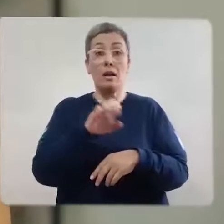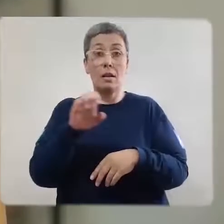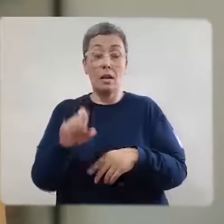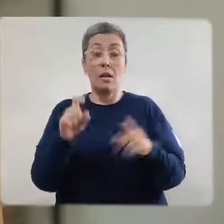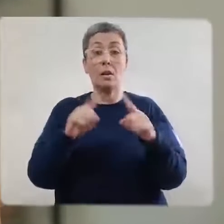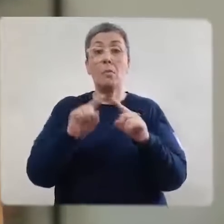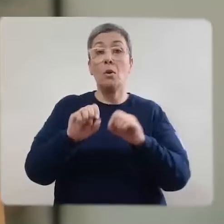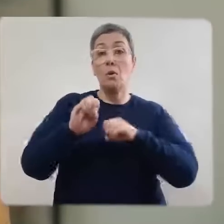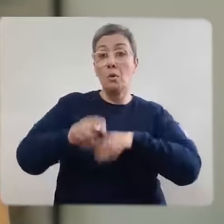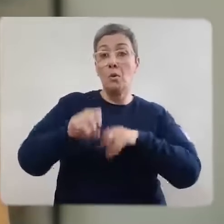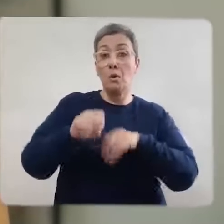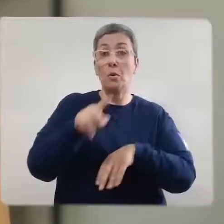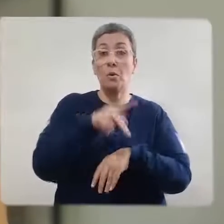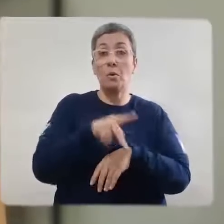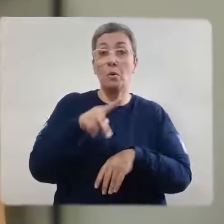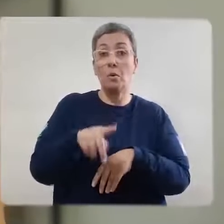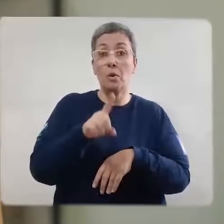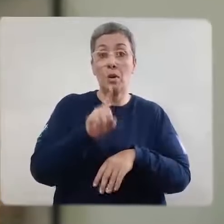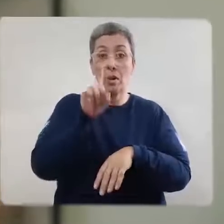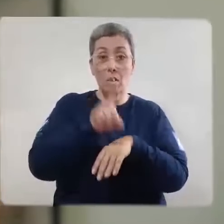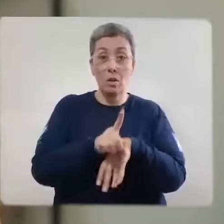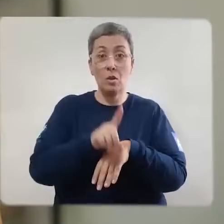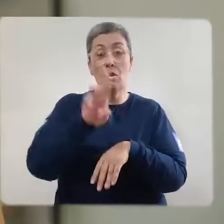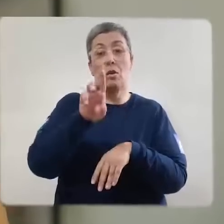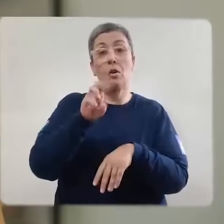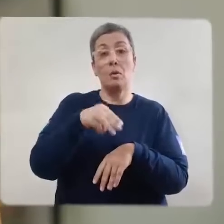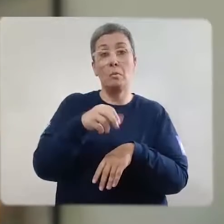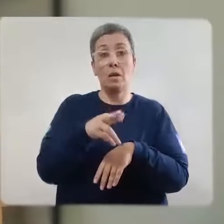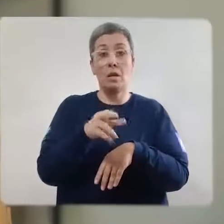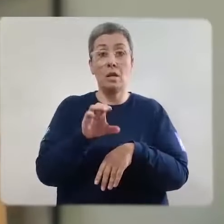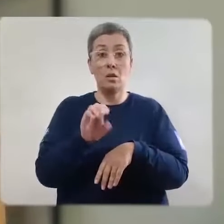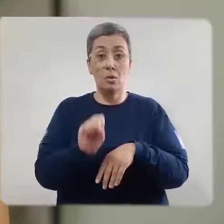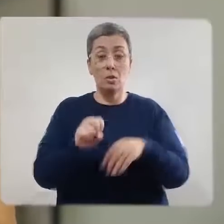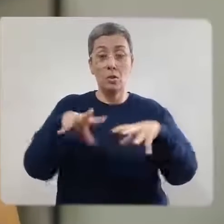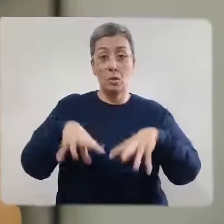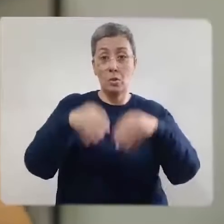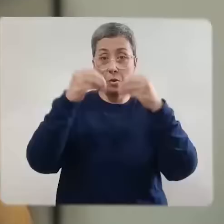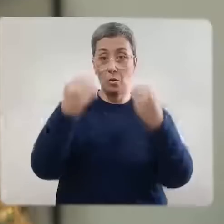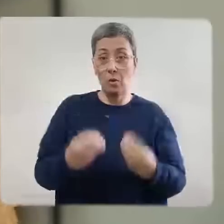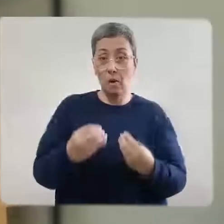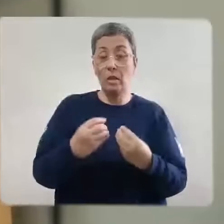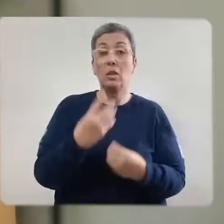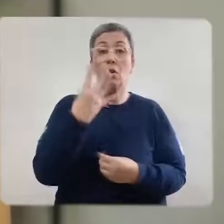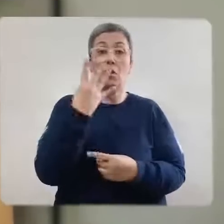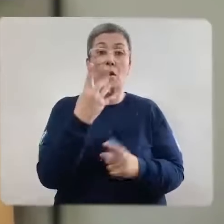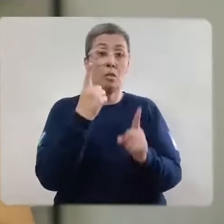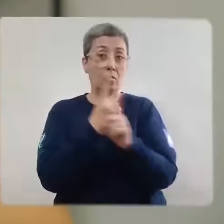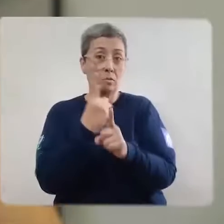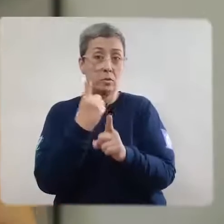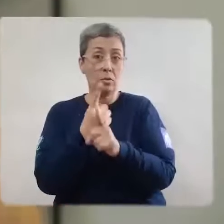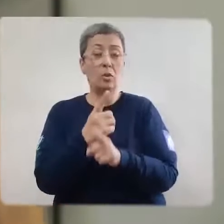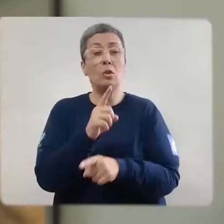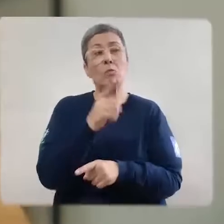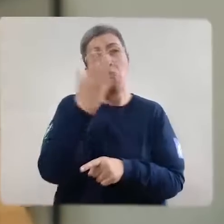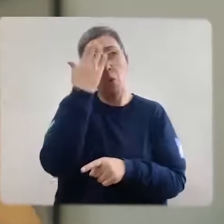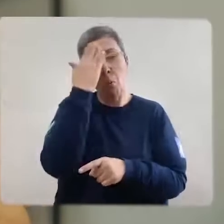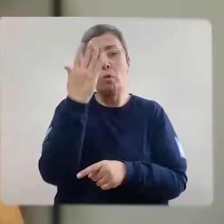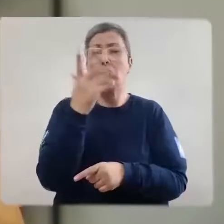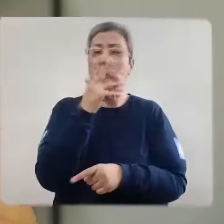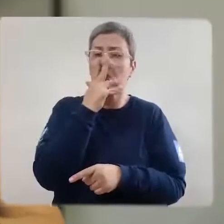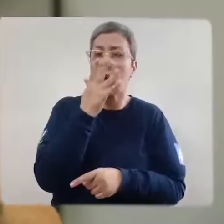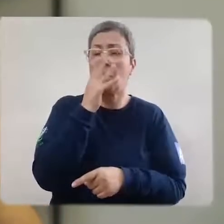Especializado, ministrado pelo professor Dr. Marco César, da Unifesp. Serão 4 encontros que eu acredito